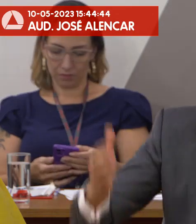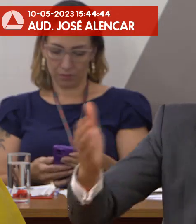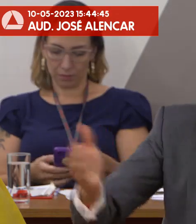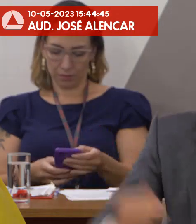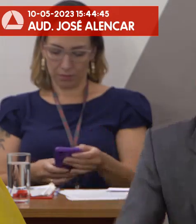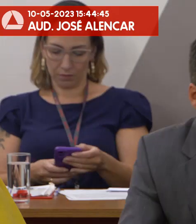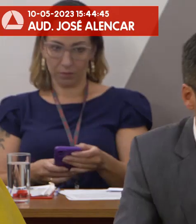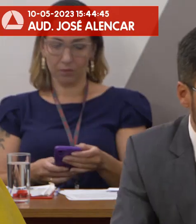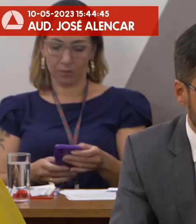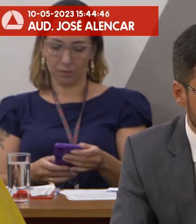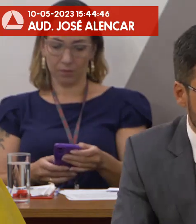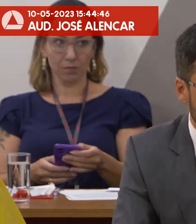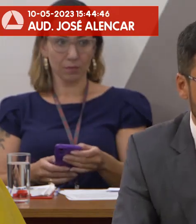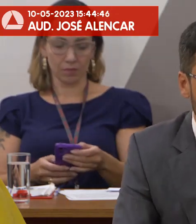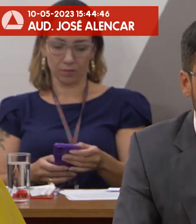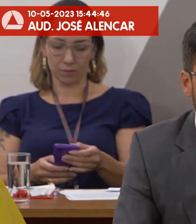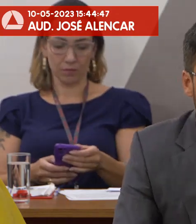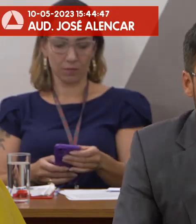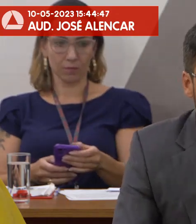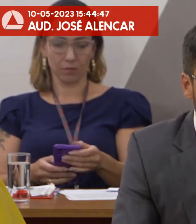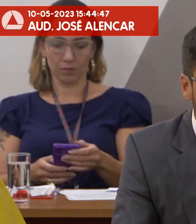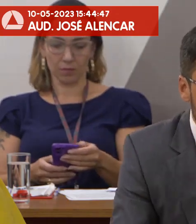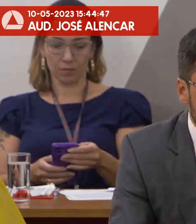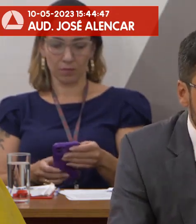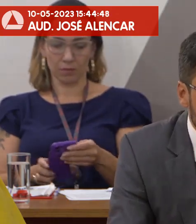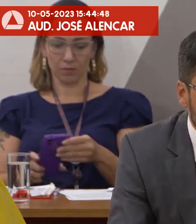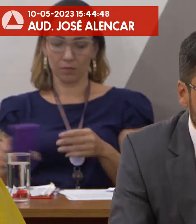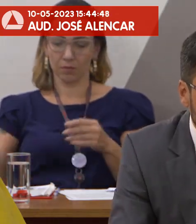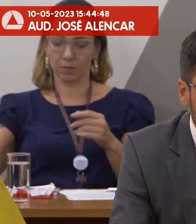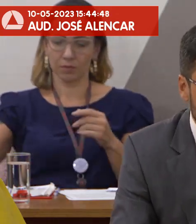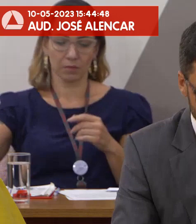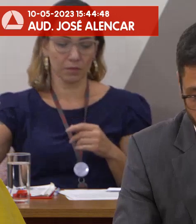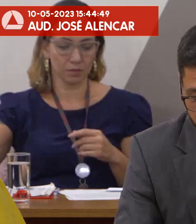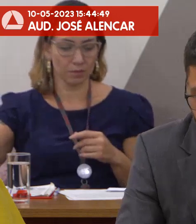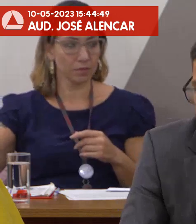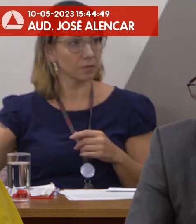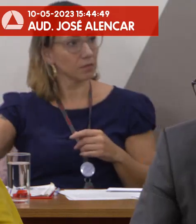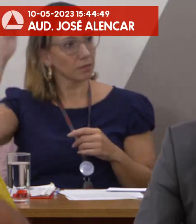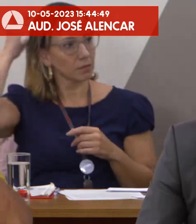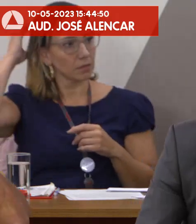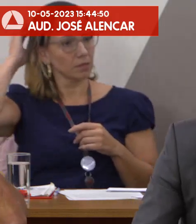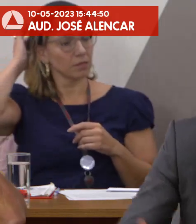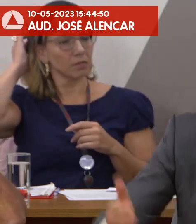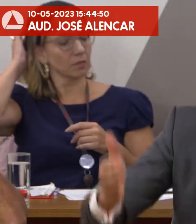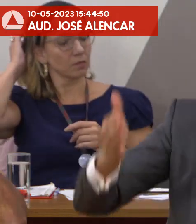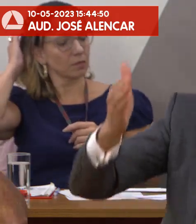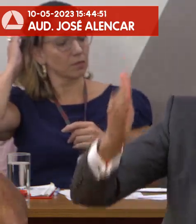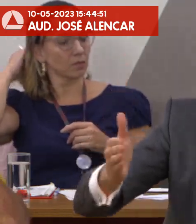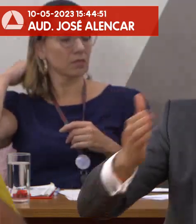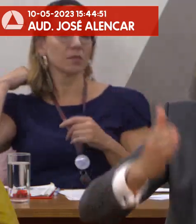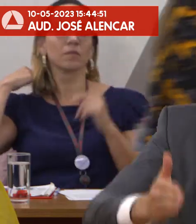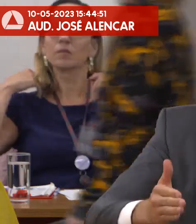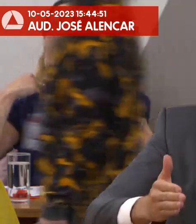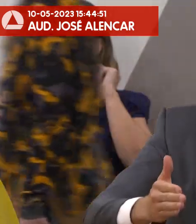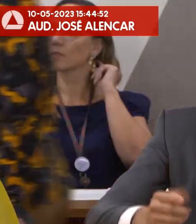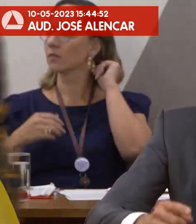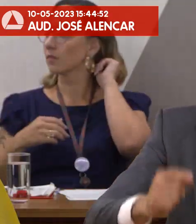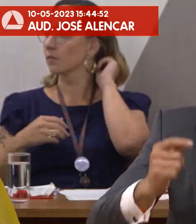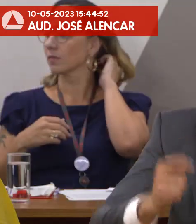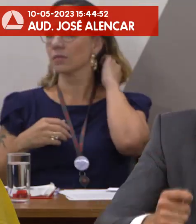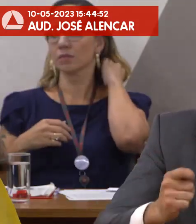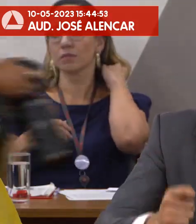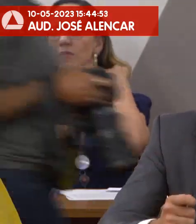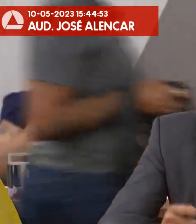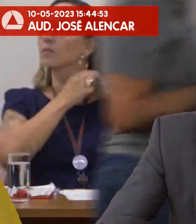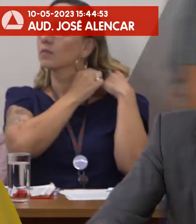foram diretamente ajuizados especial não que isso seja ruim pelo contrário Mas é porque lá no Juizado Especial